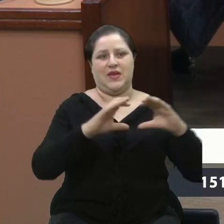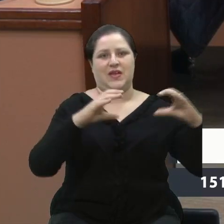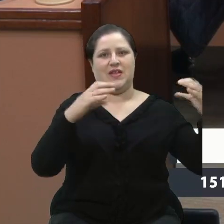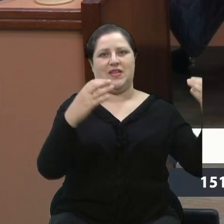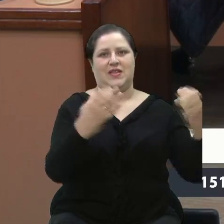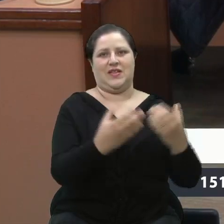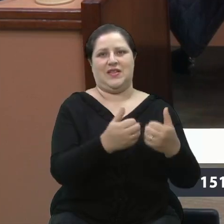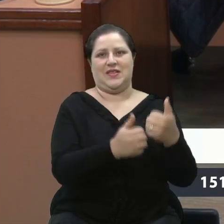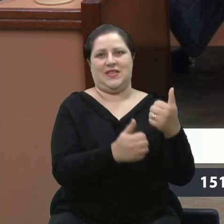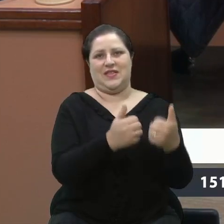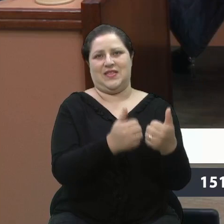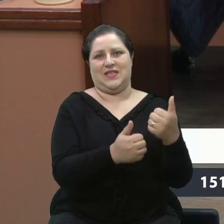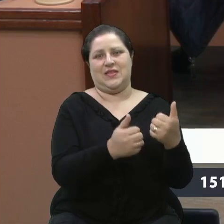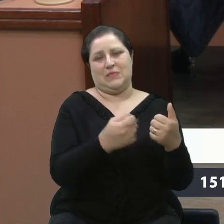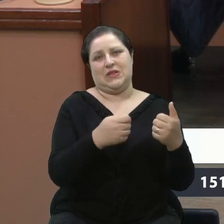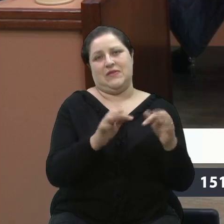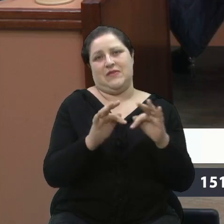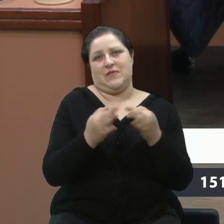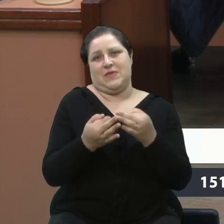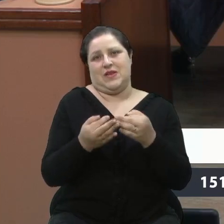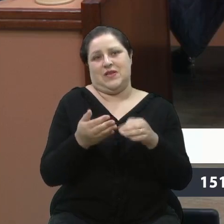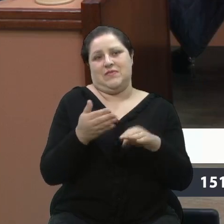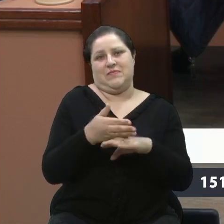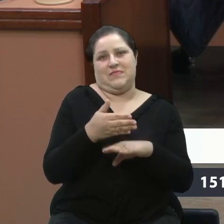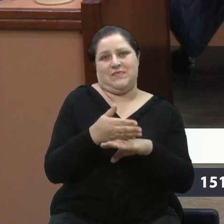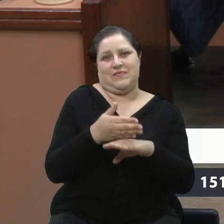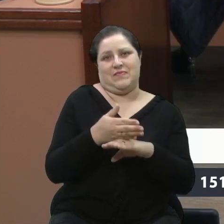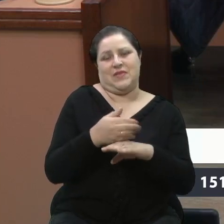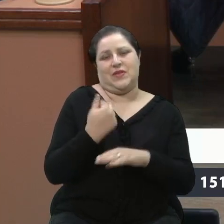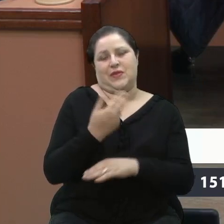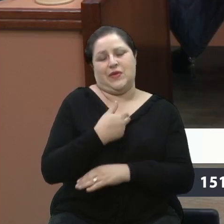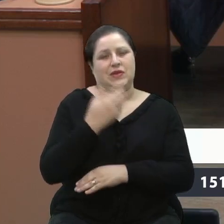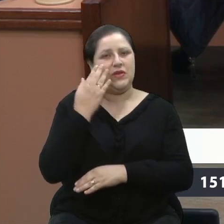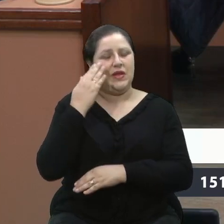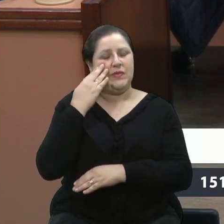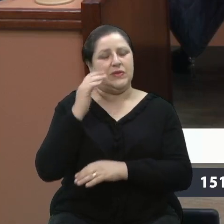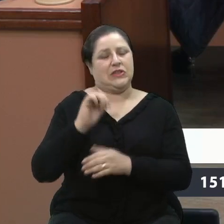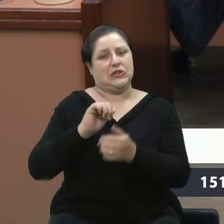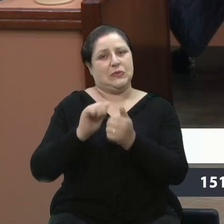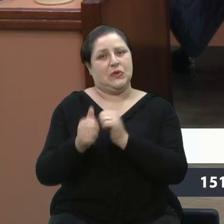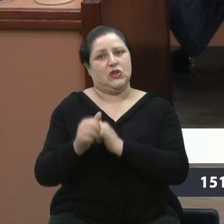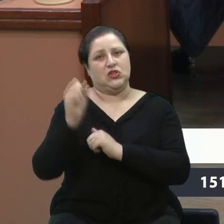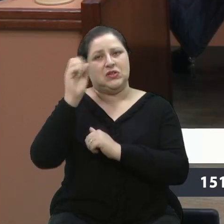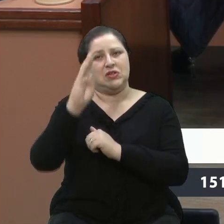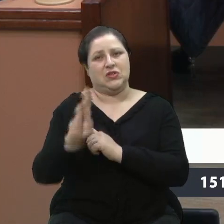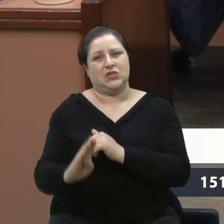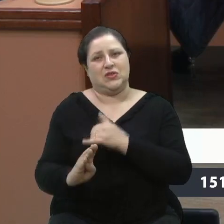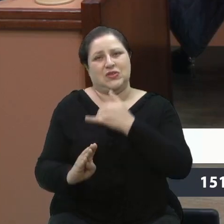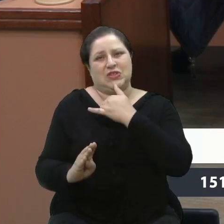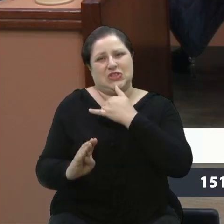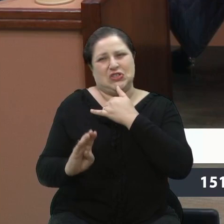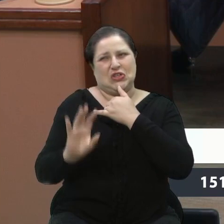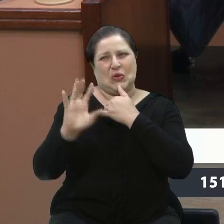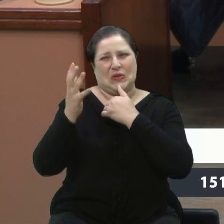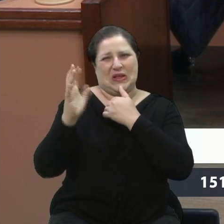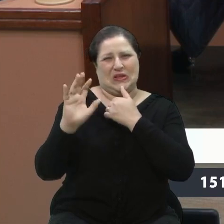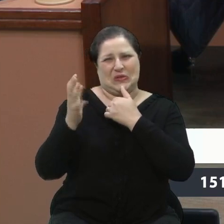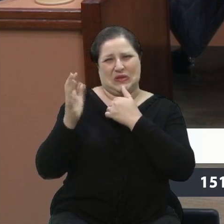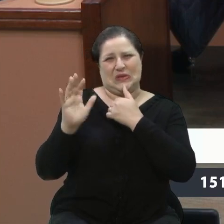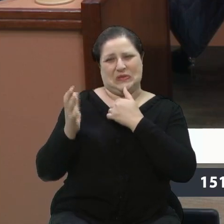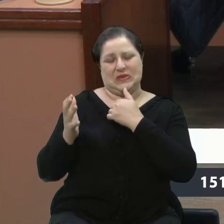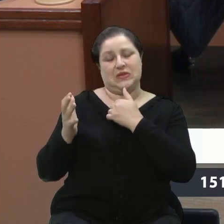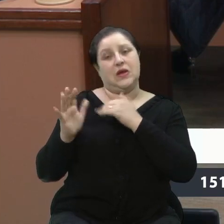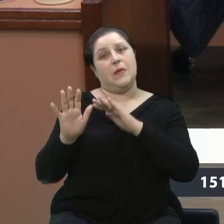pelos episódios que estão acontecendo a nível nacional em relação ao esporte, mas eu acredito sim que quanto mais as